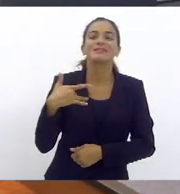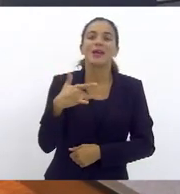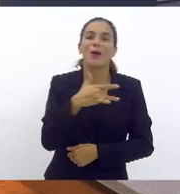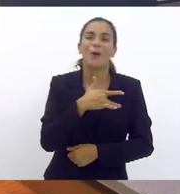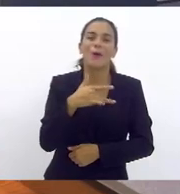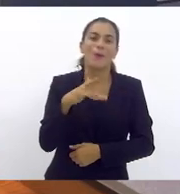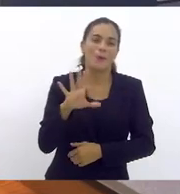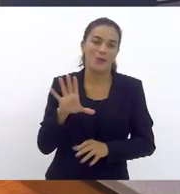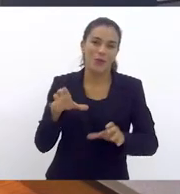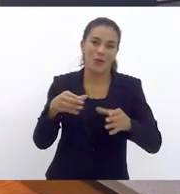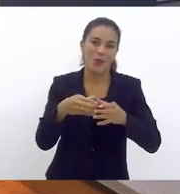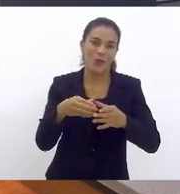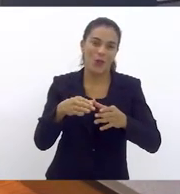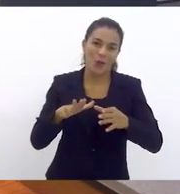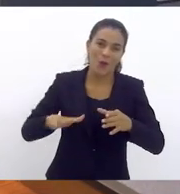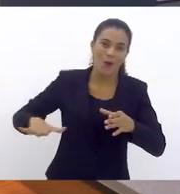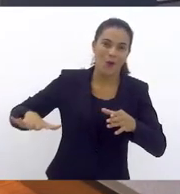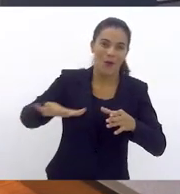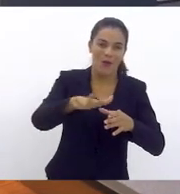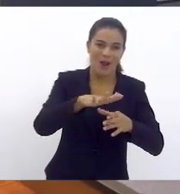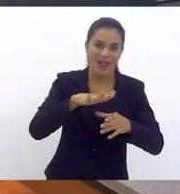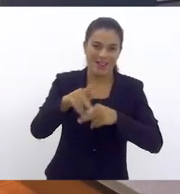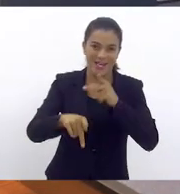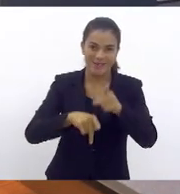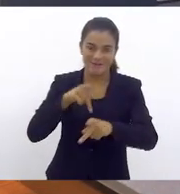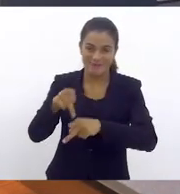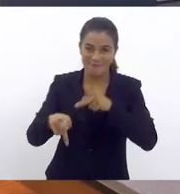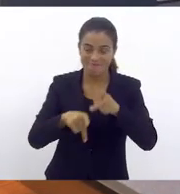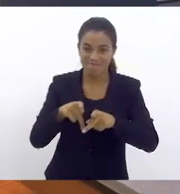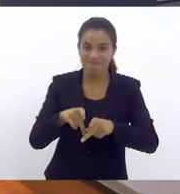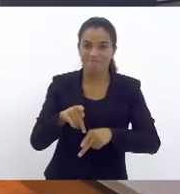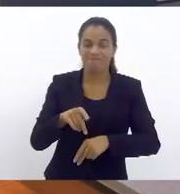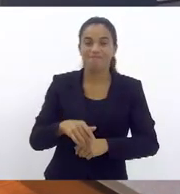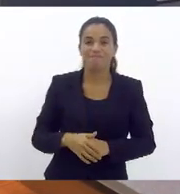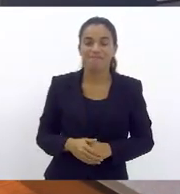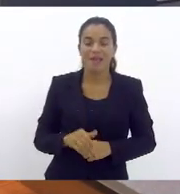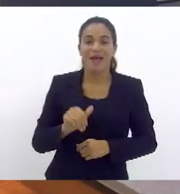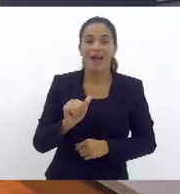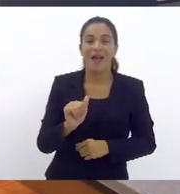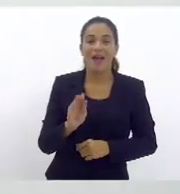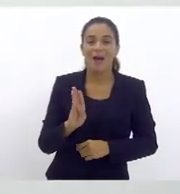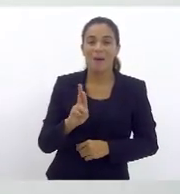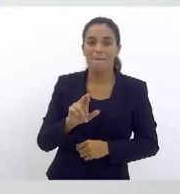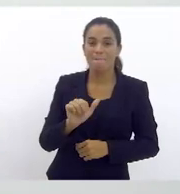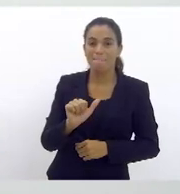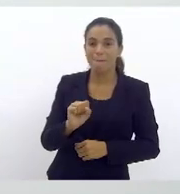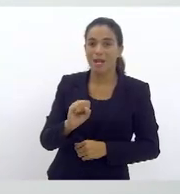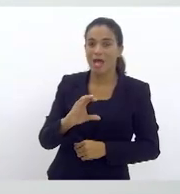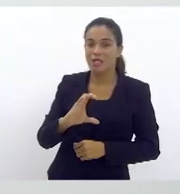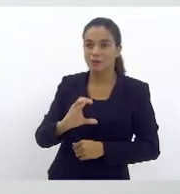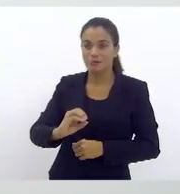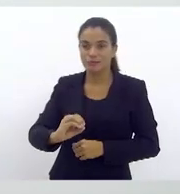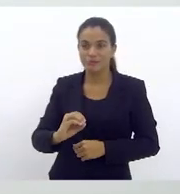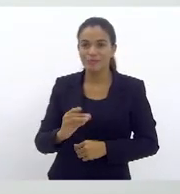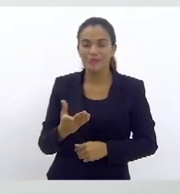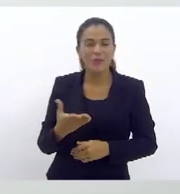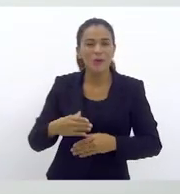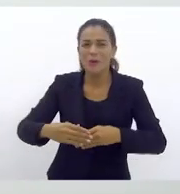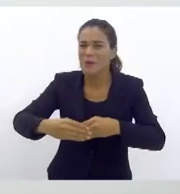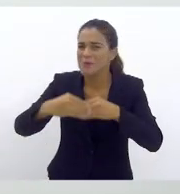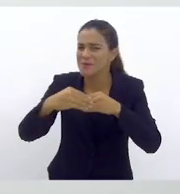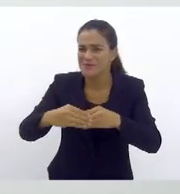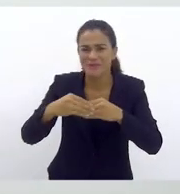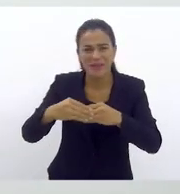abraço minha questão é a seguinte queria cumprimentar especialmente